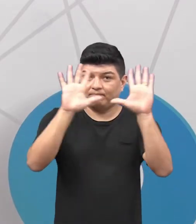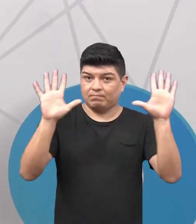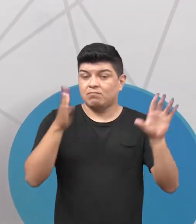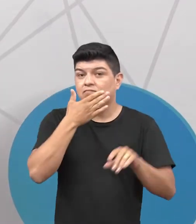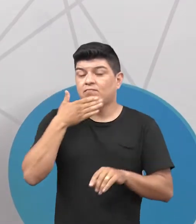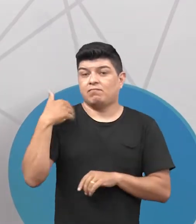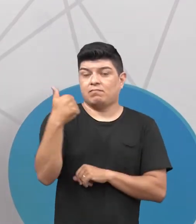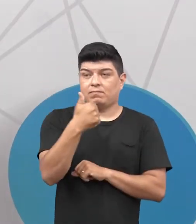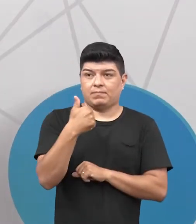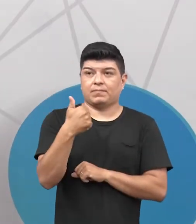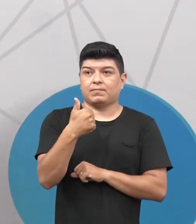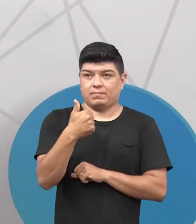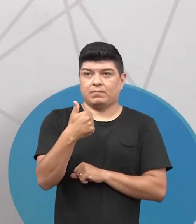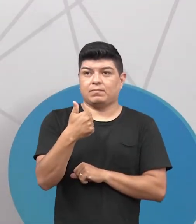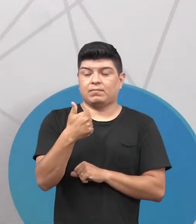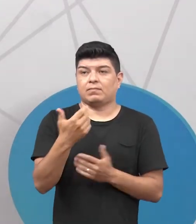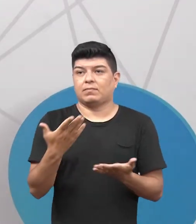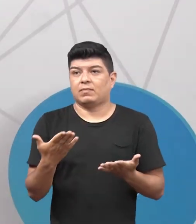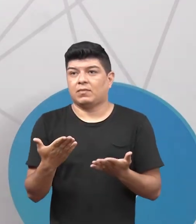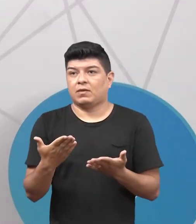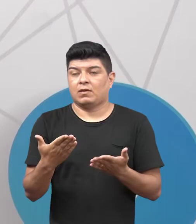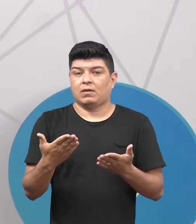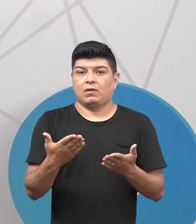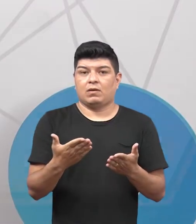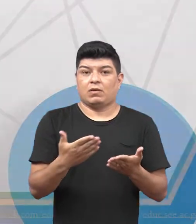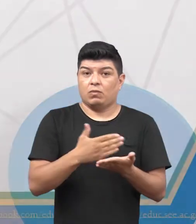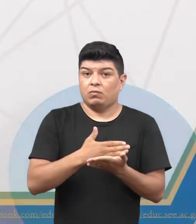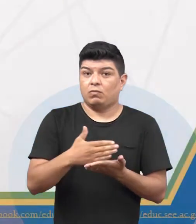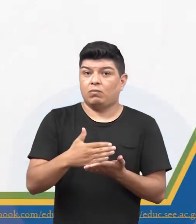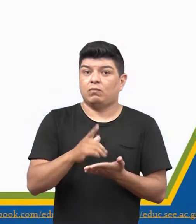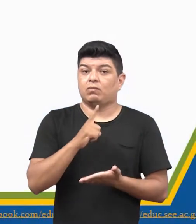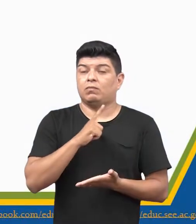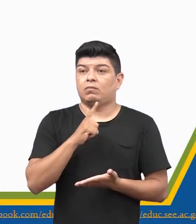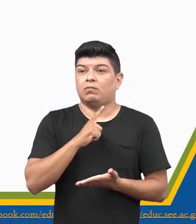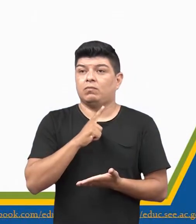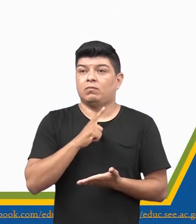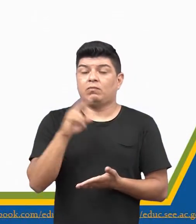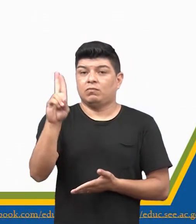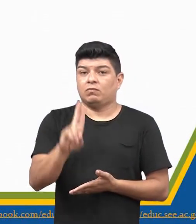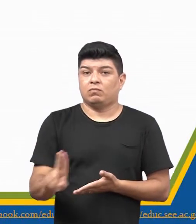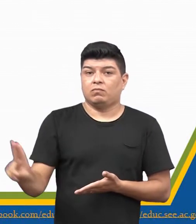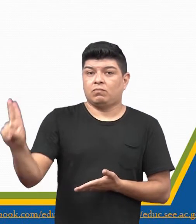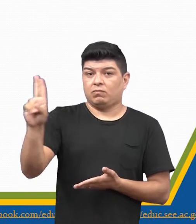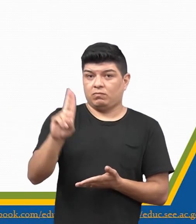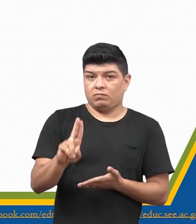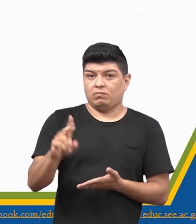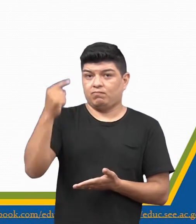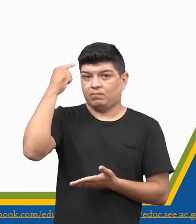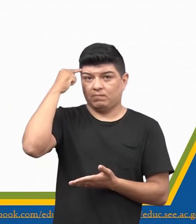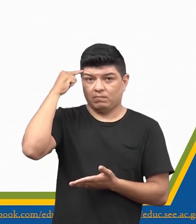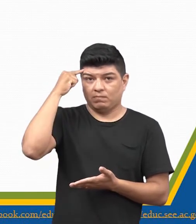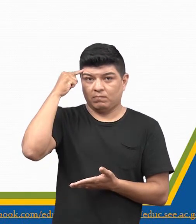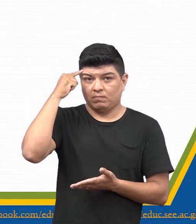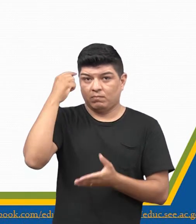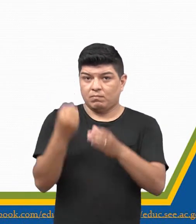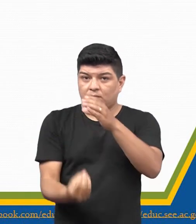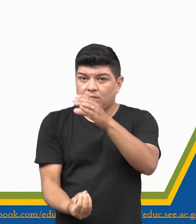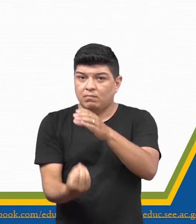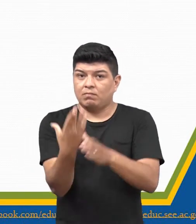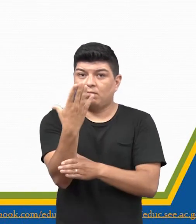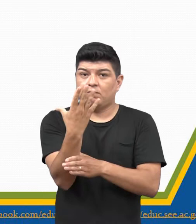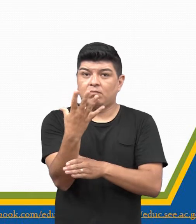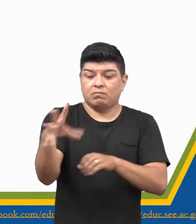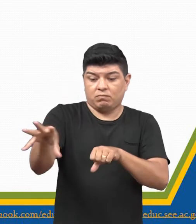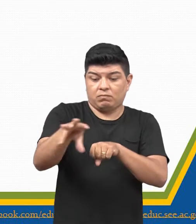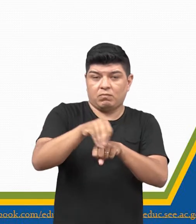tanto melhor, nós temos ali no começo o seguinte: usar a razão para gerar conhecimento